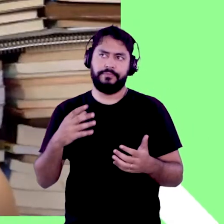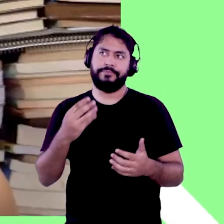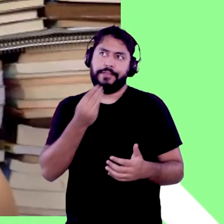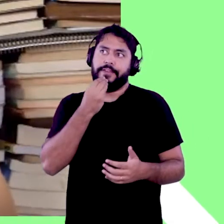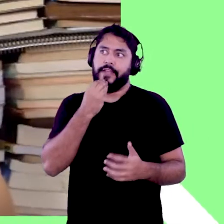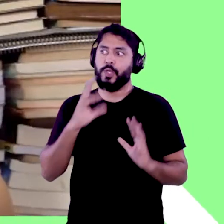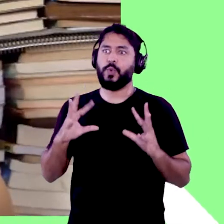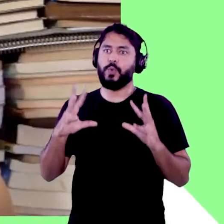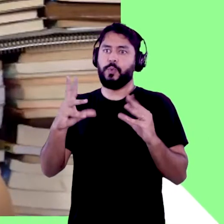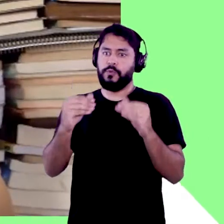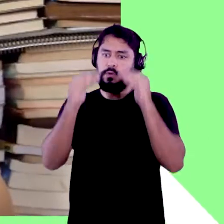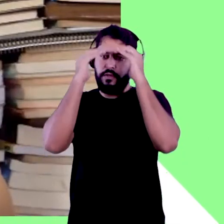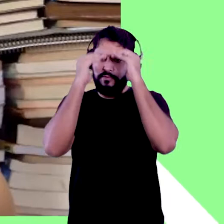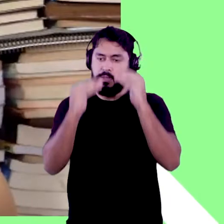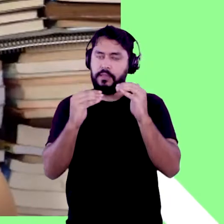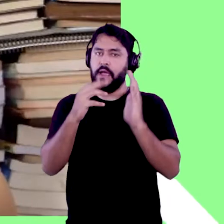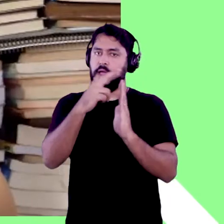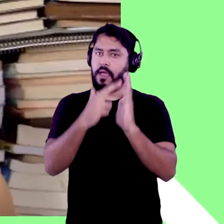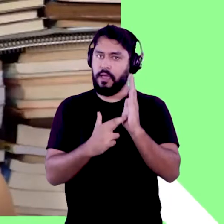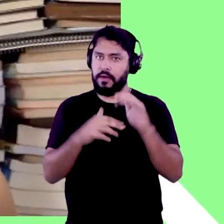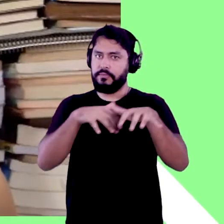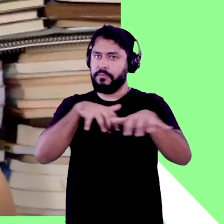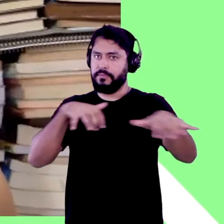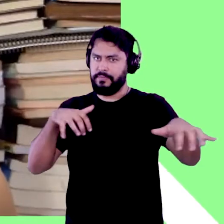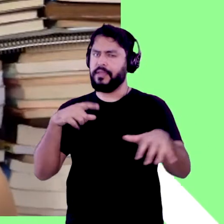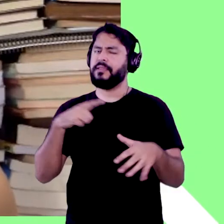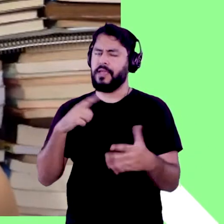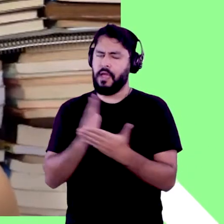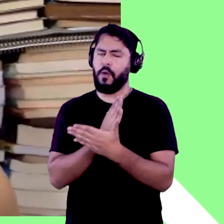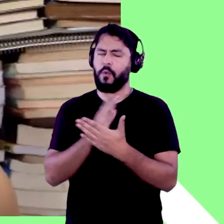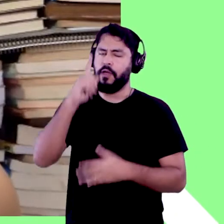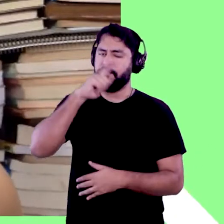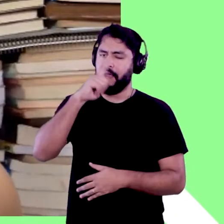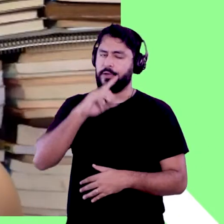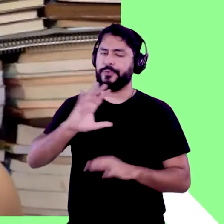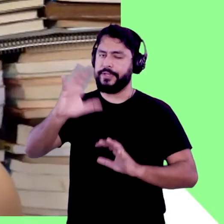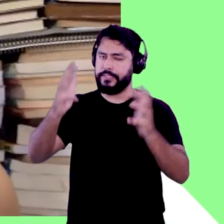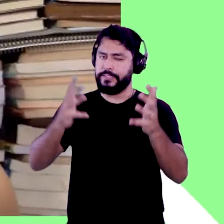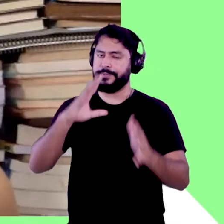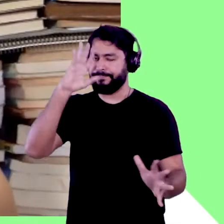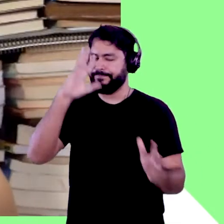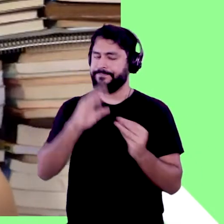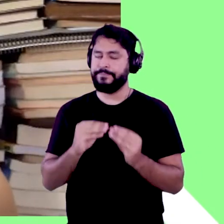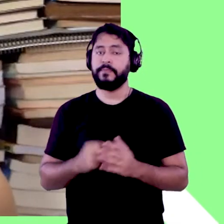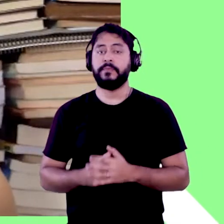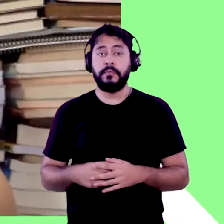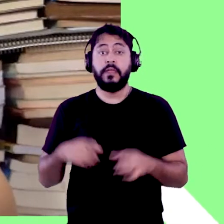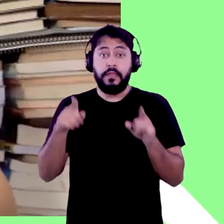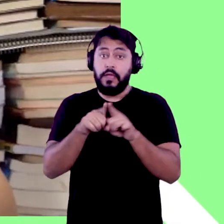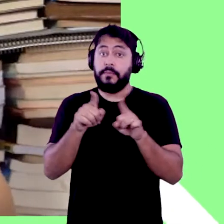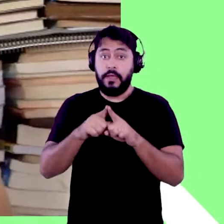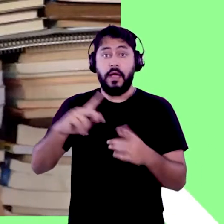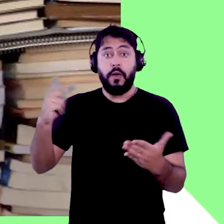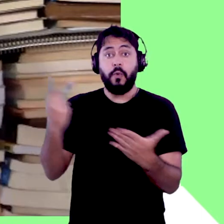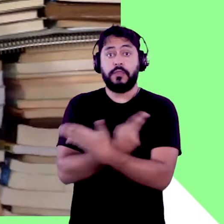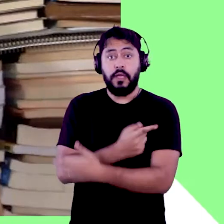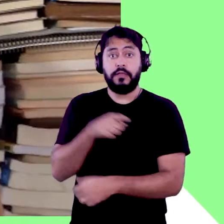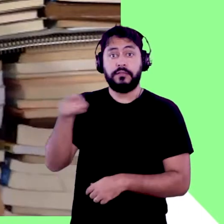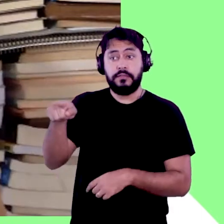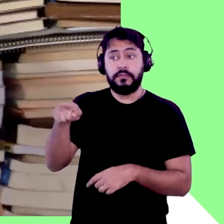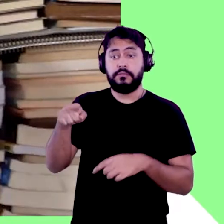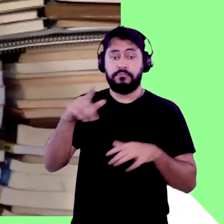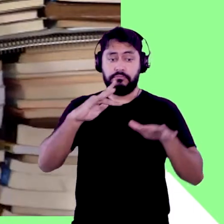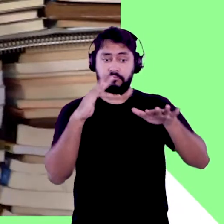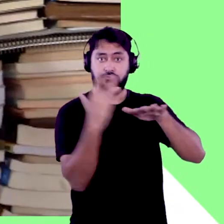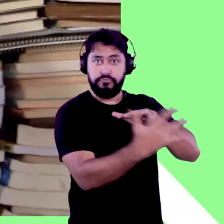estar cumprindo, né, mas tem algumas falhas aí acontecendo. E as falhas também acontecem aí total nesses meios